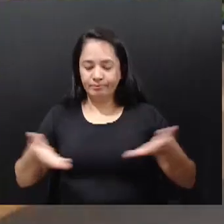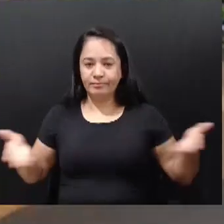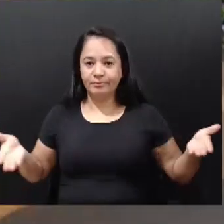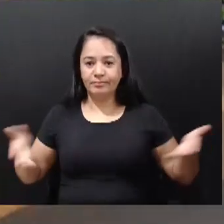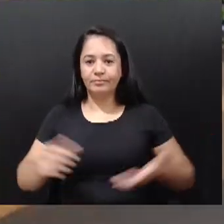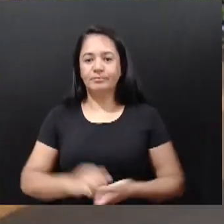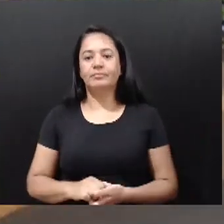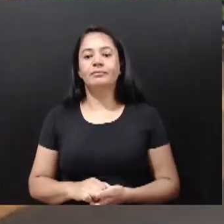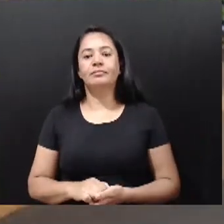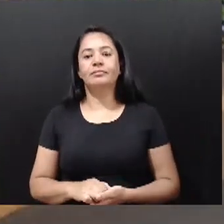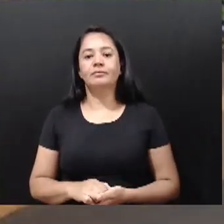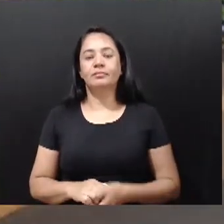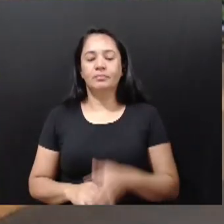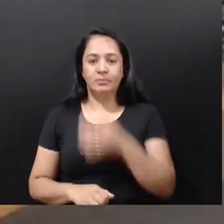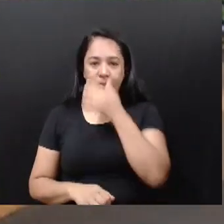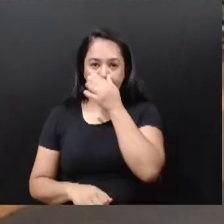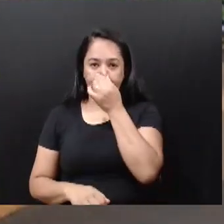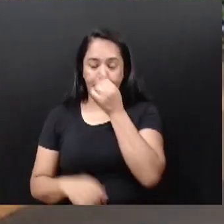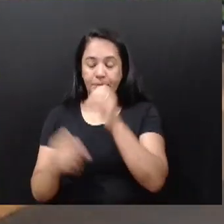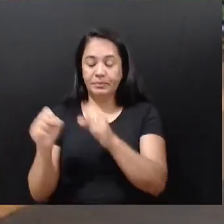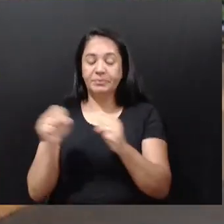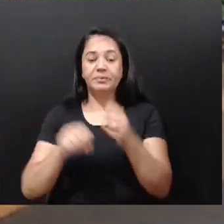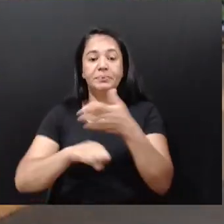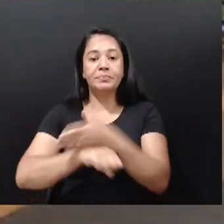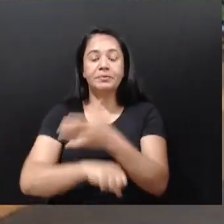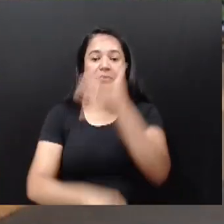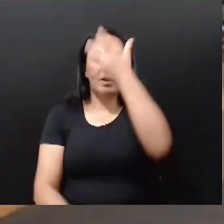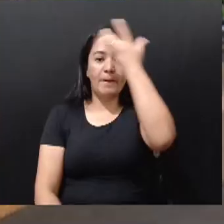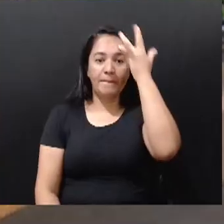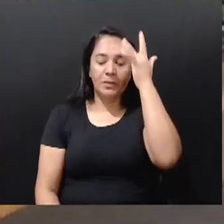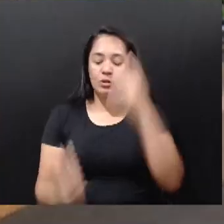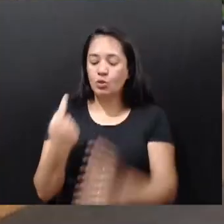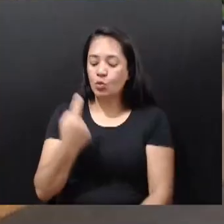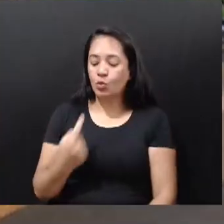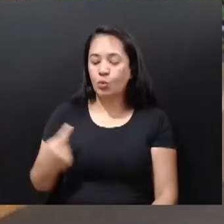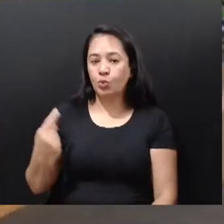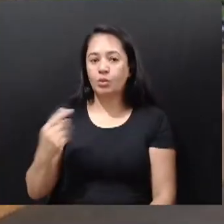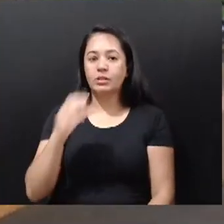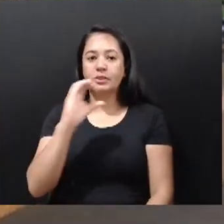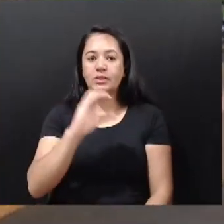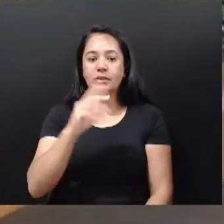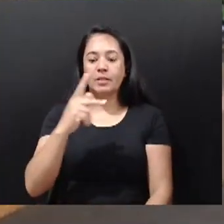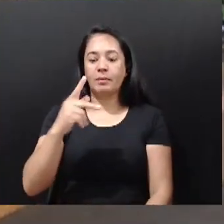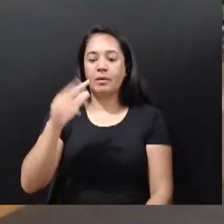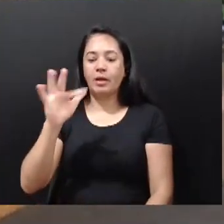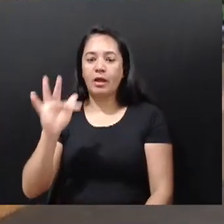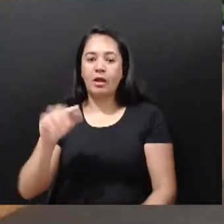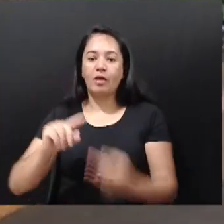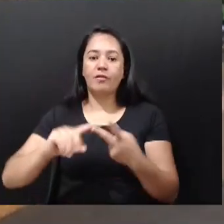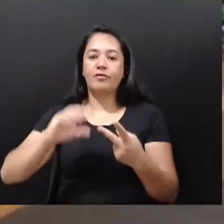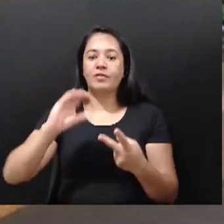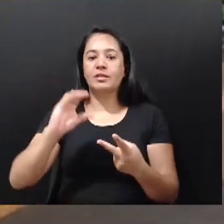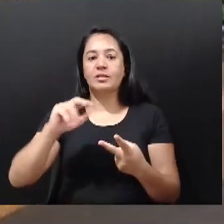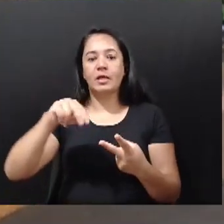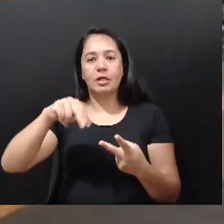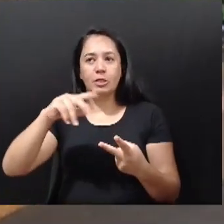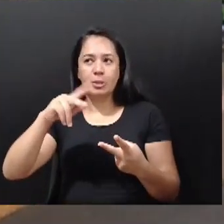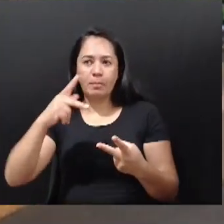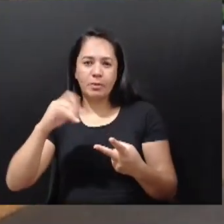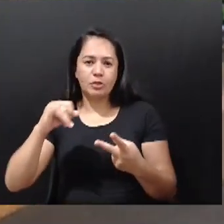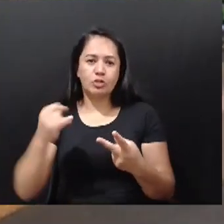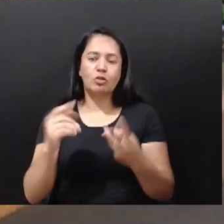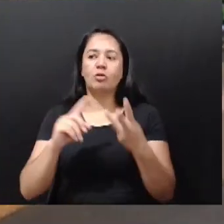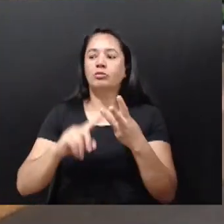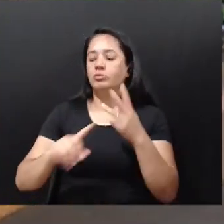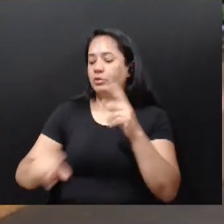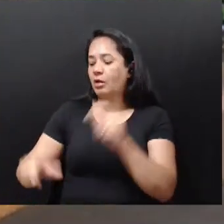www.ceasacampinas.com.br. Podem participar pessoas individuais com CPF, CNPJ, o pequeno empreendedor, produtor rural, enfim,